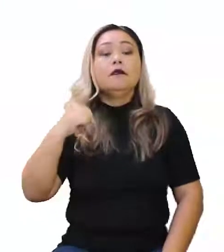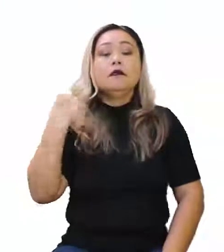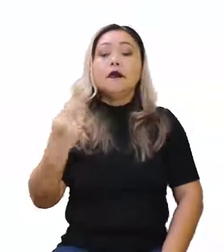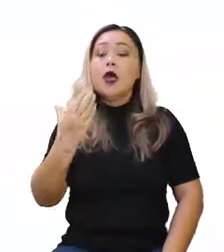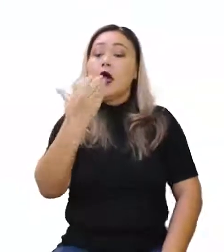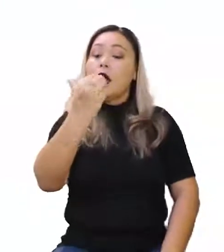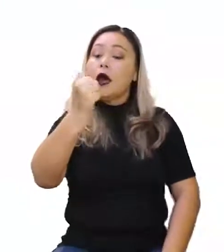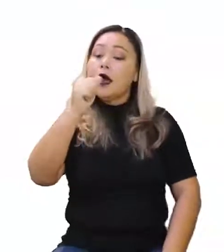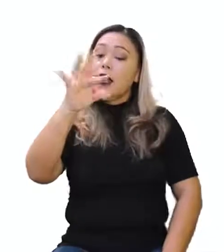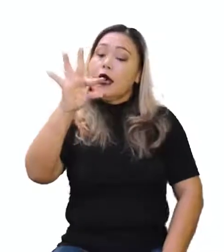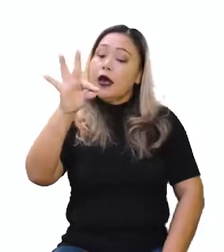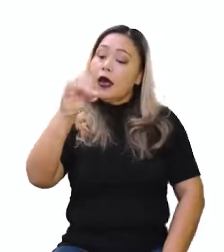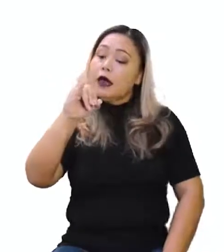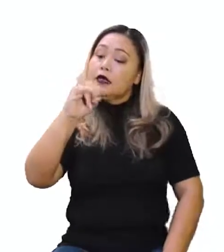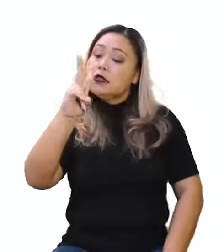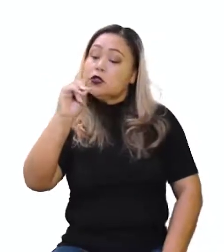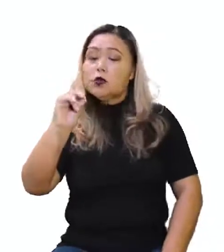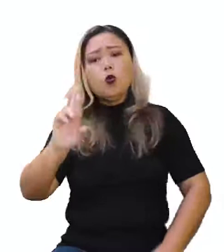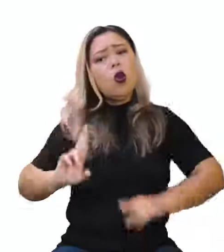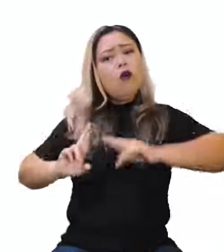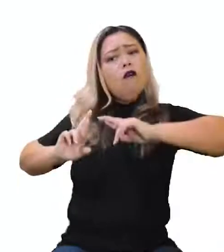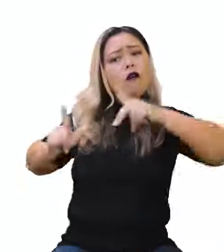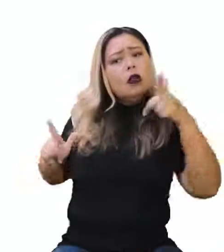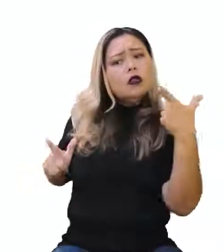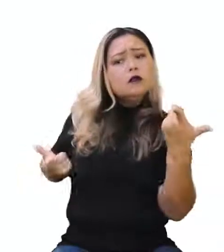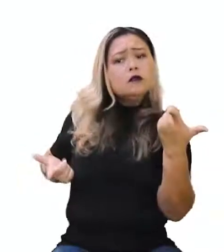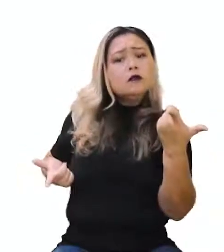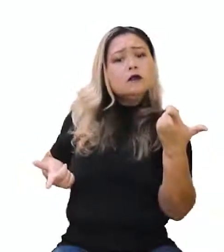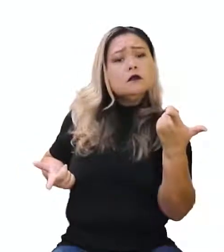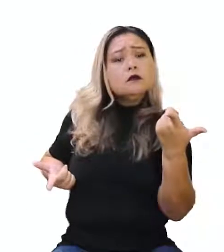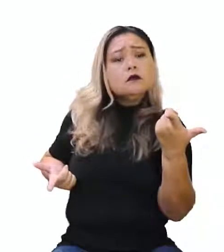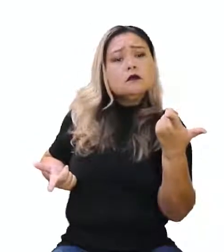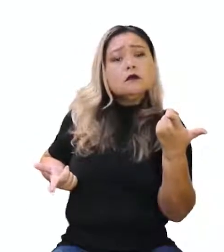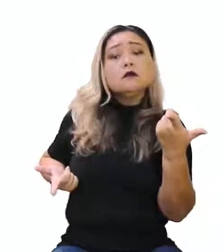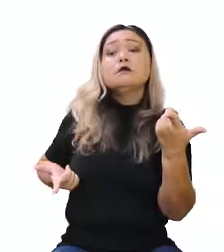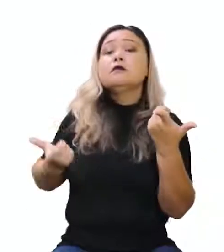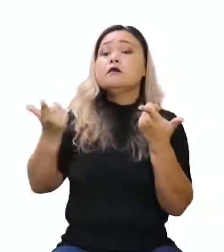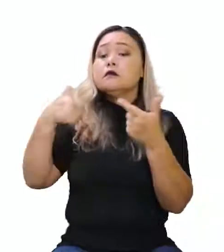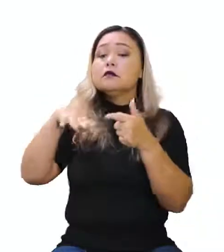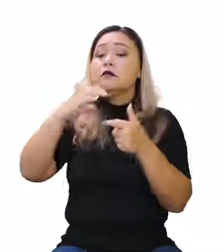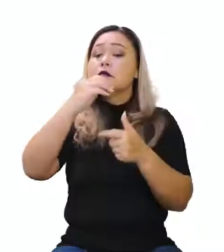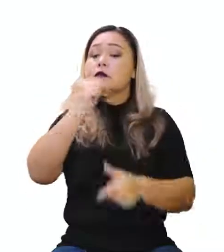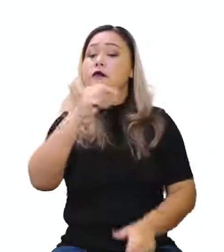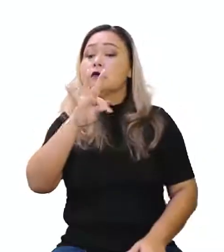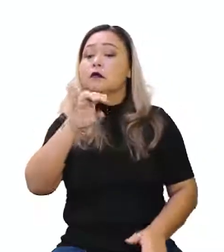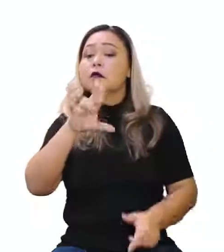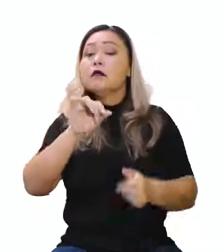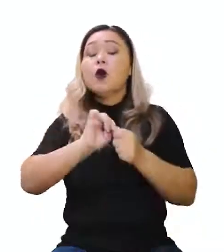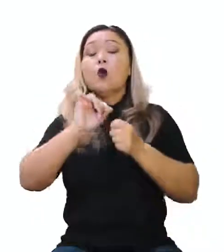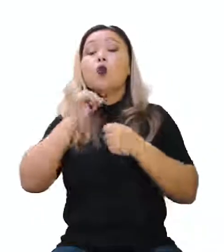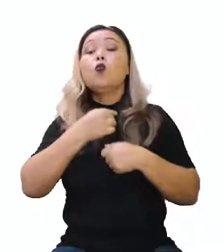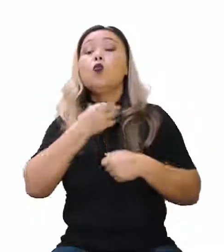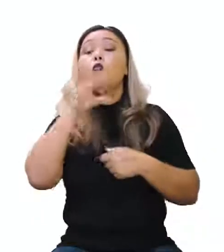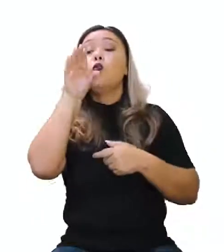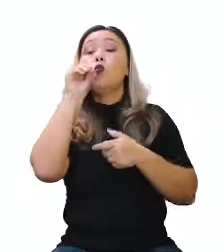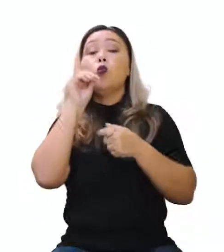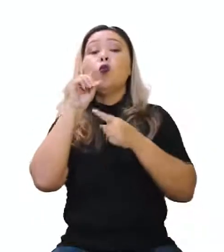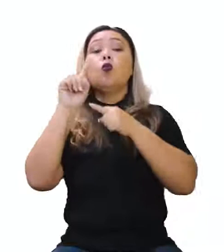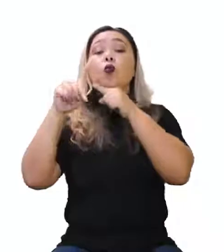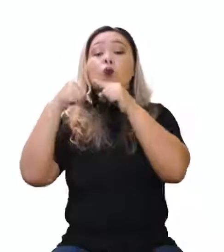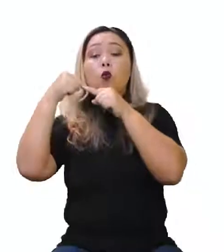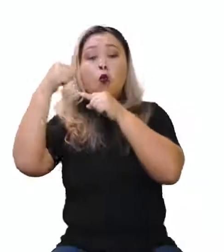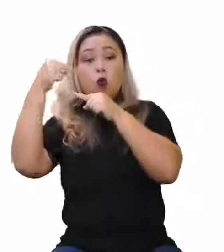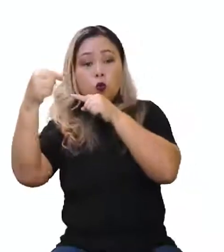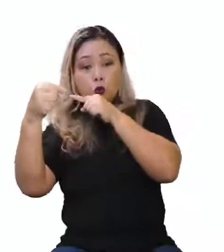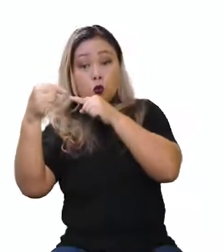o cativo. Qual é a diferença, professor? O avestruz cativo refere ao avestruz oriundo